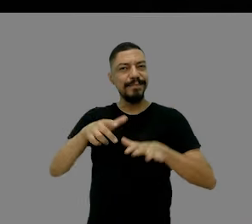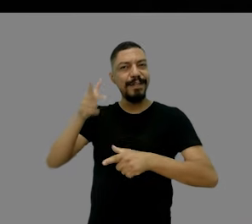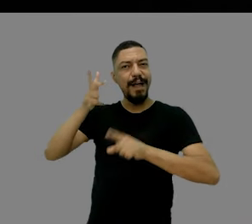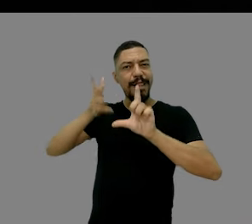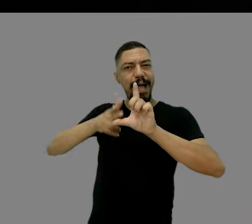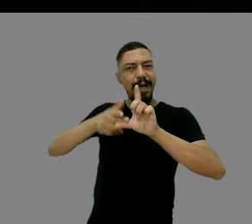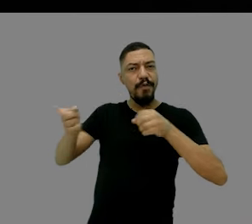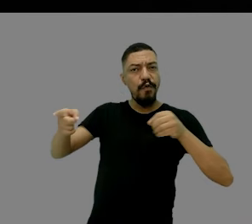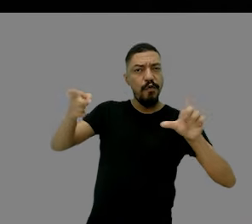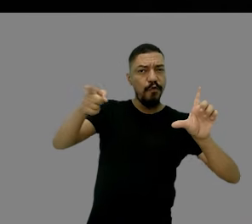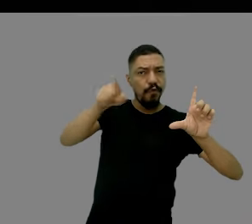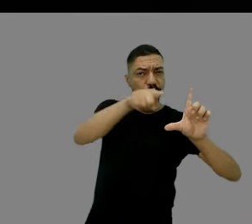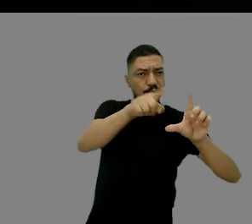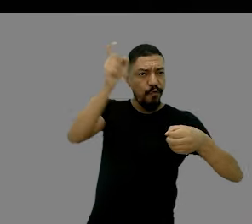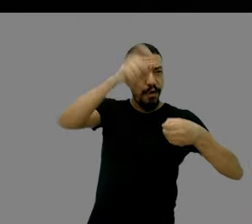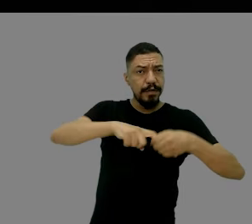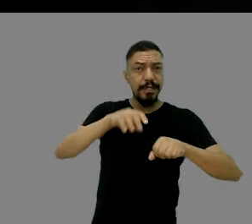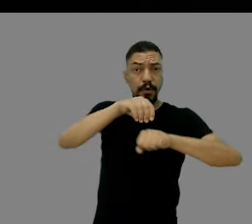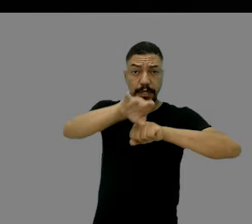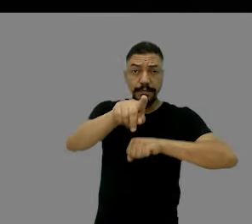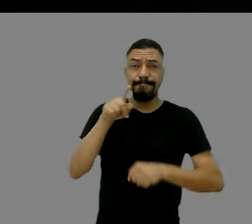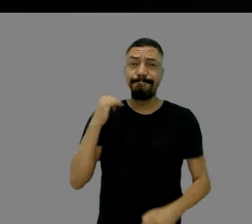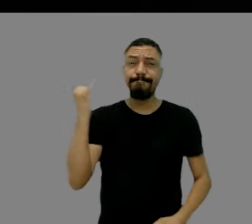deixar registrado. Você queria fazer uma pergunta também?